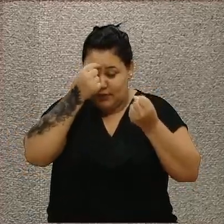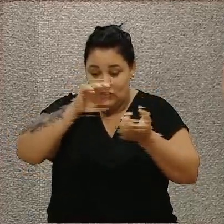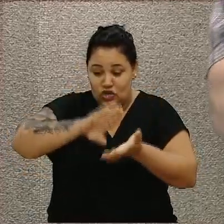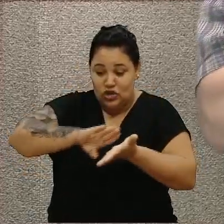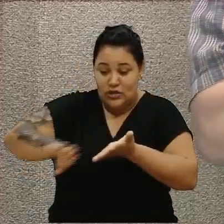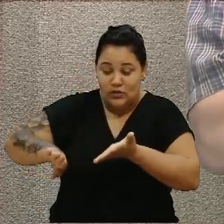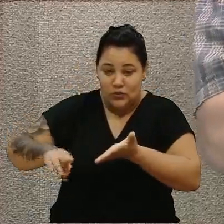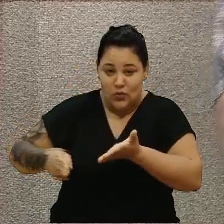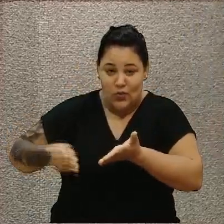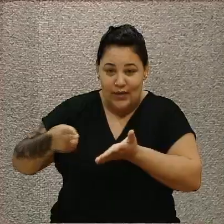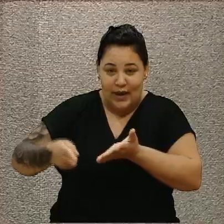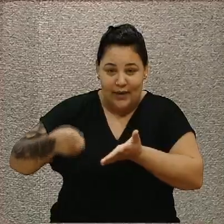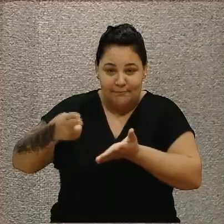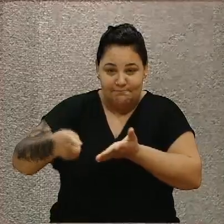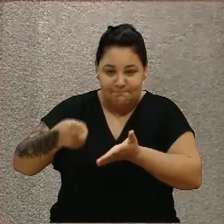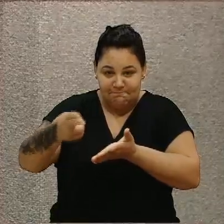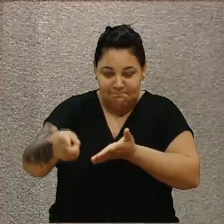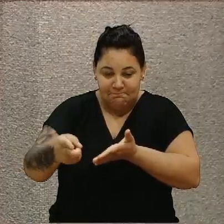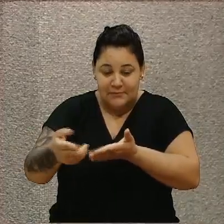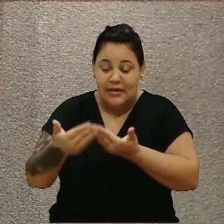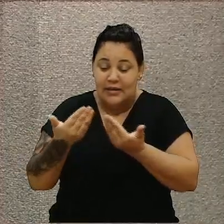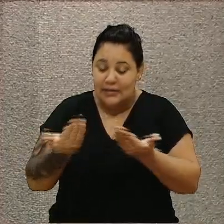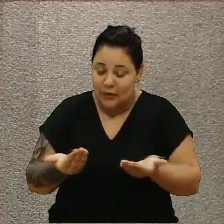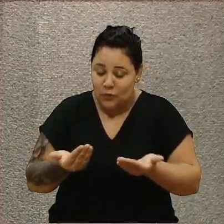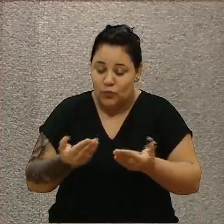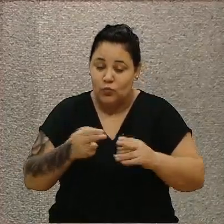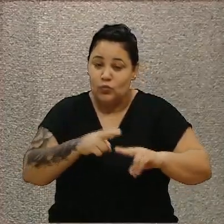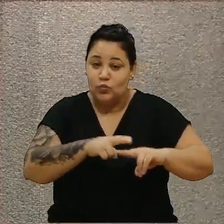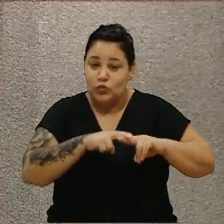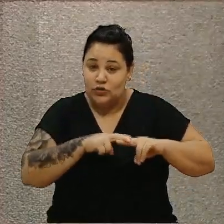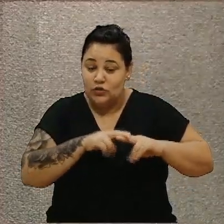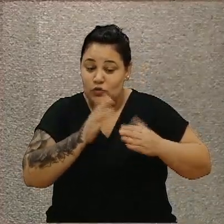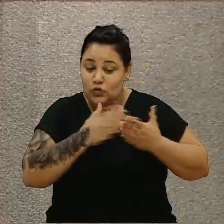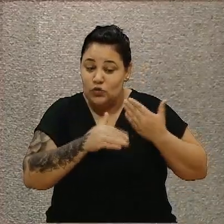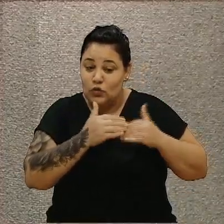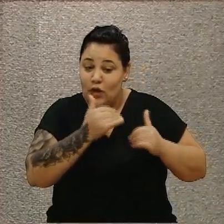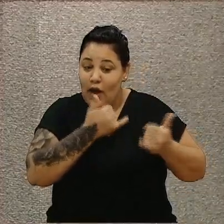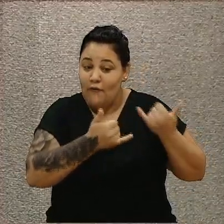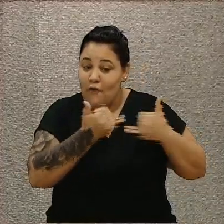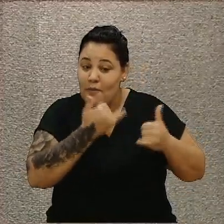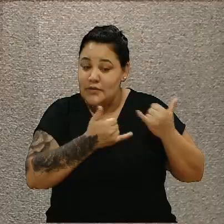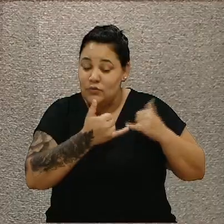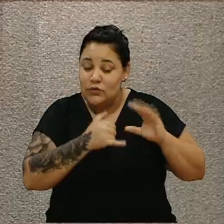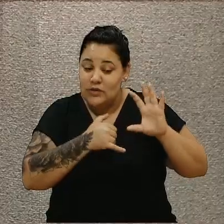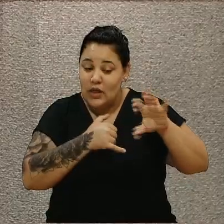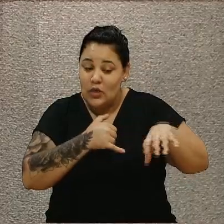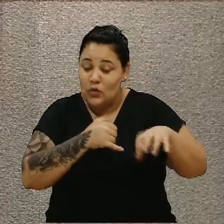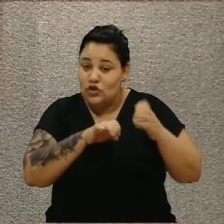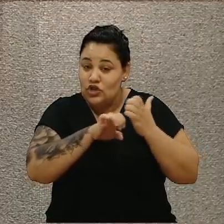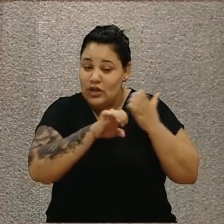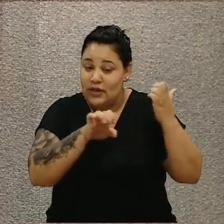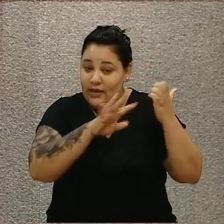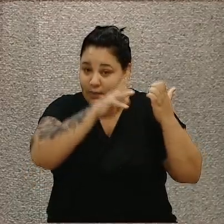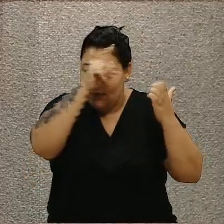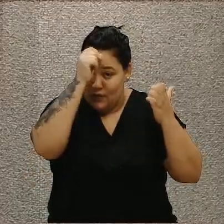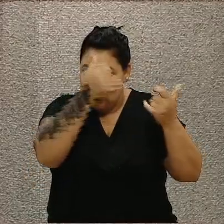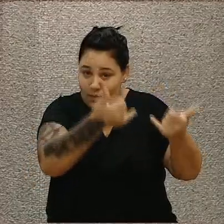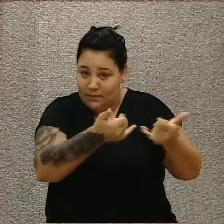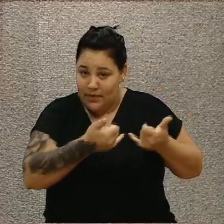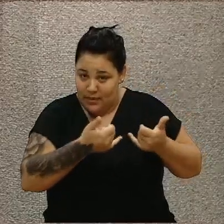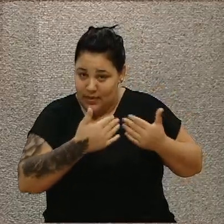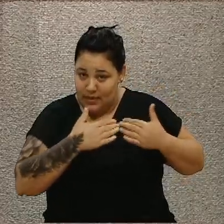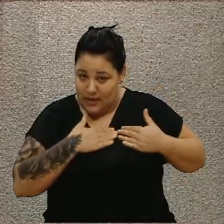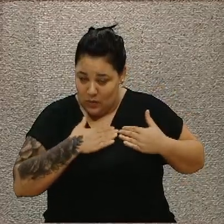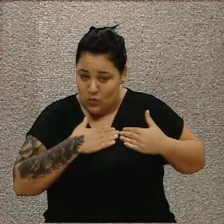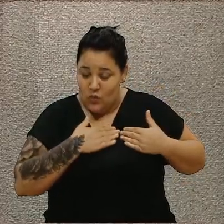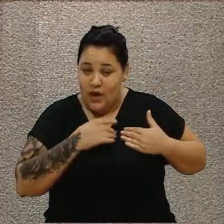Né? Então, nesse sentido, todas as informações que o setor de engenharia da prefeitura nos passaram é que,